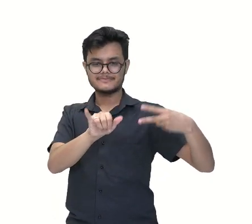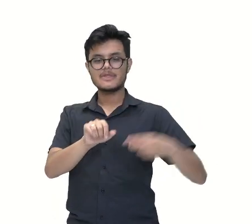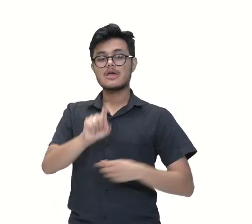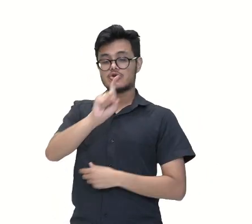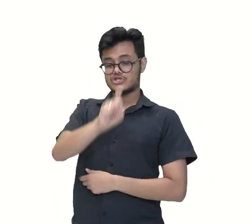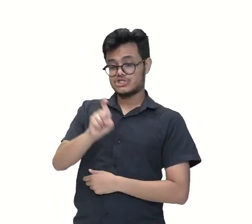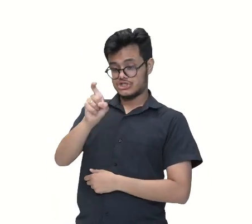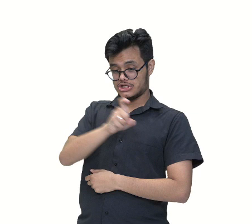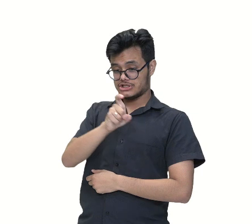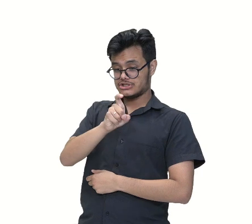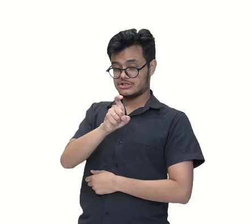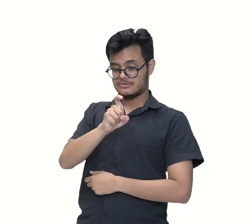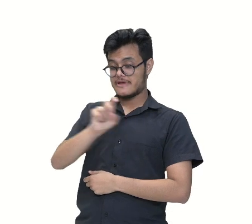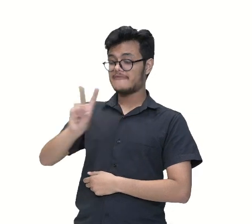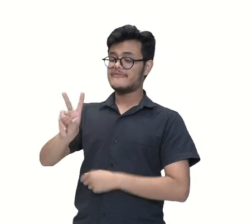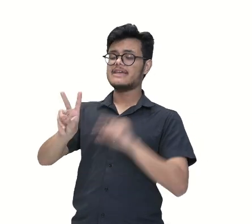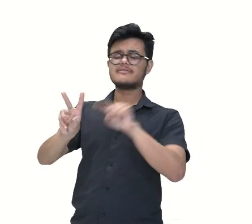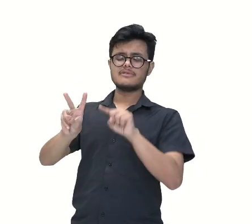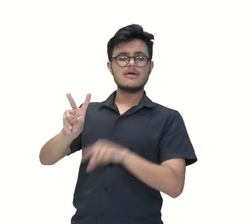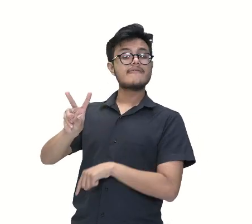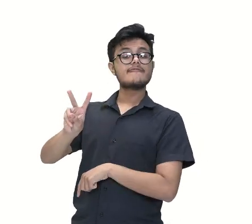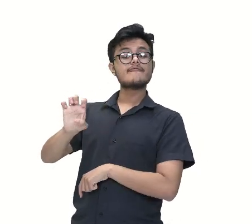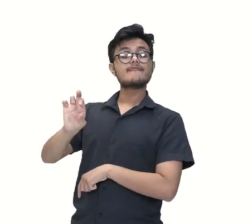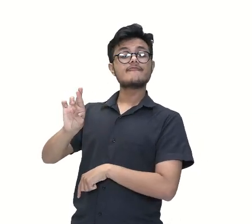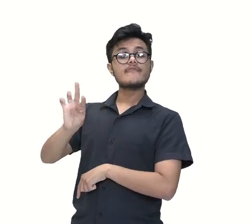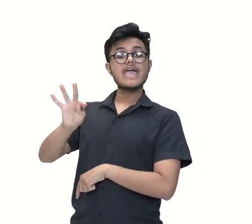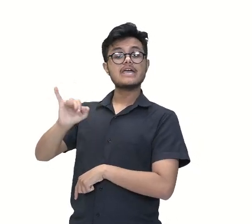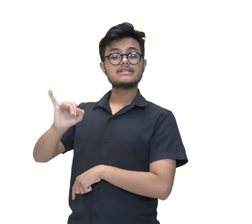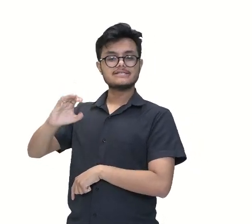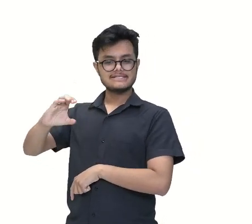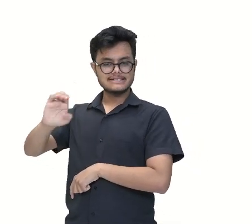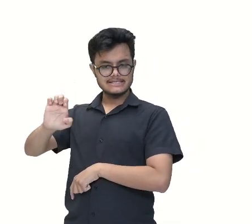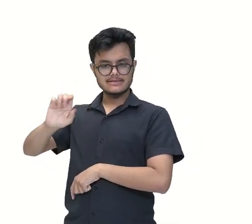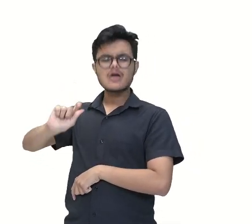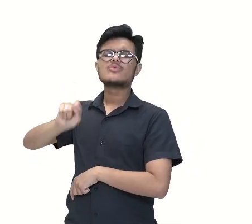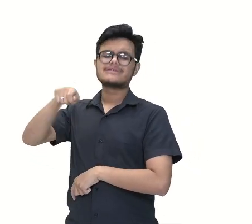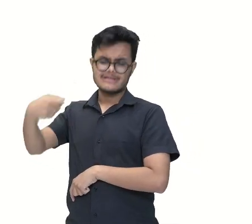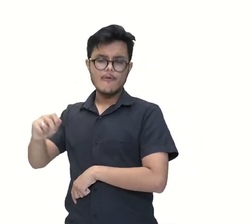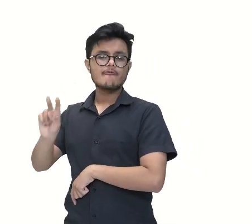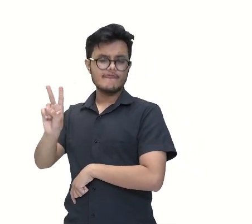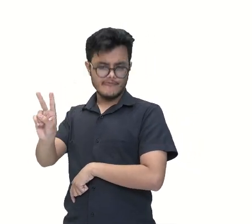tá? Eu preciso